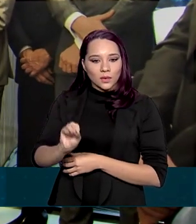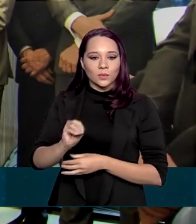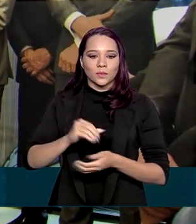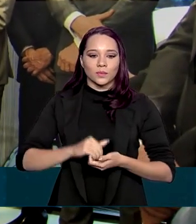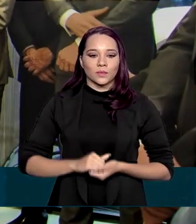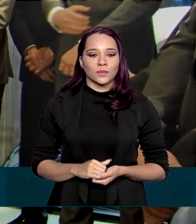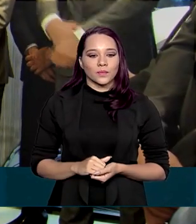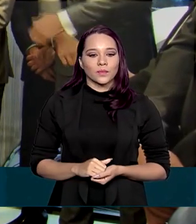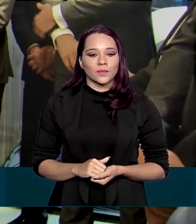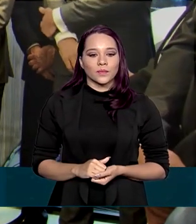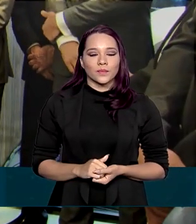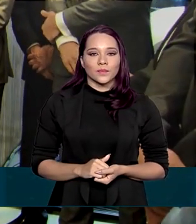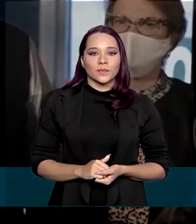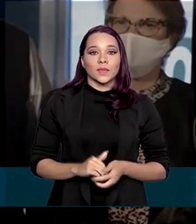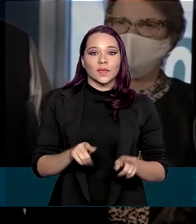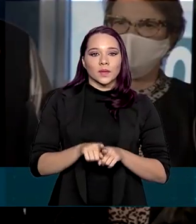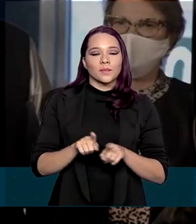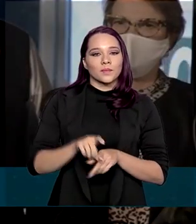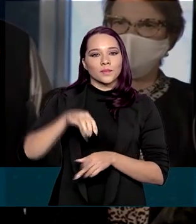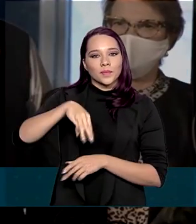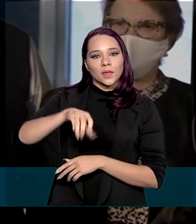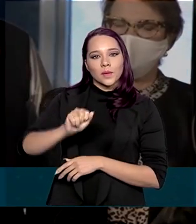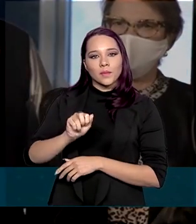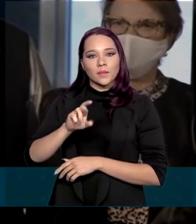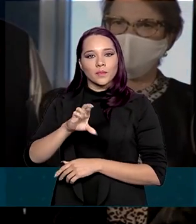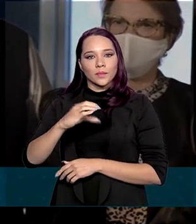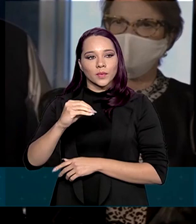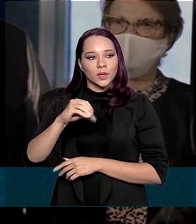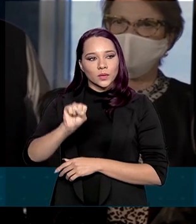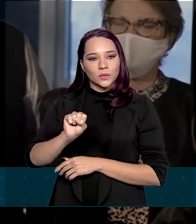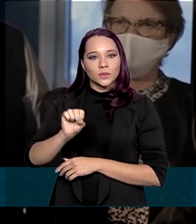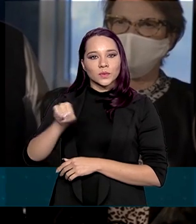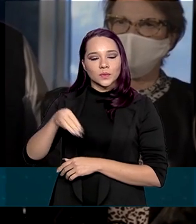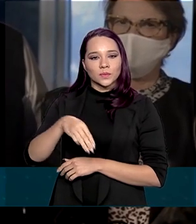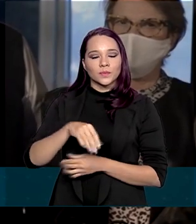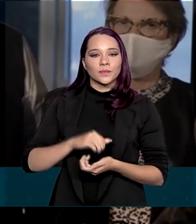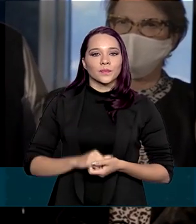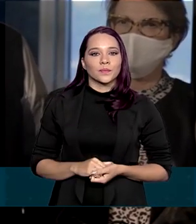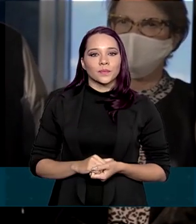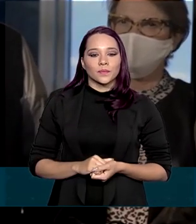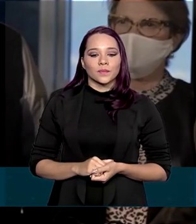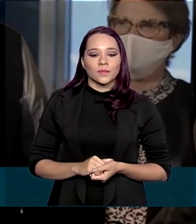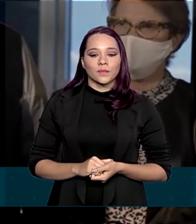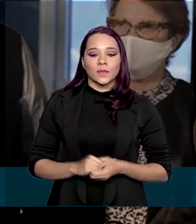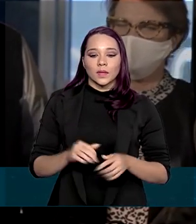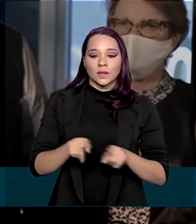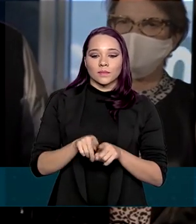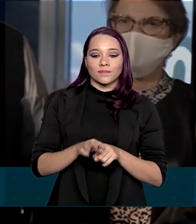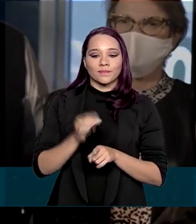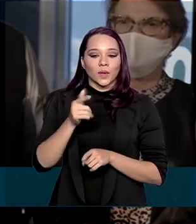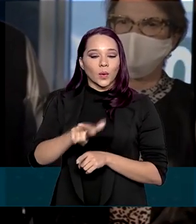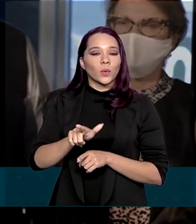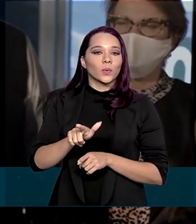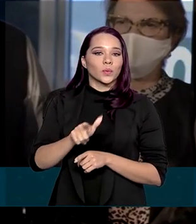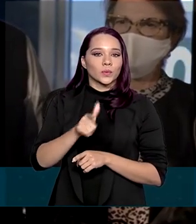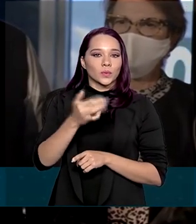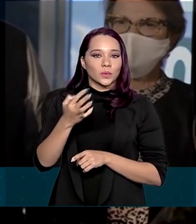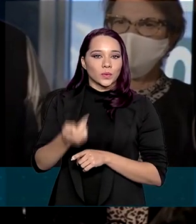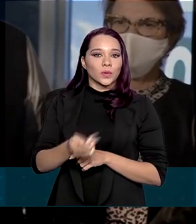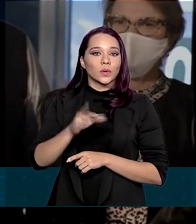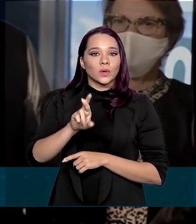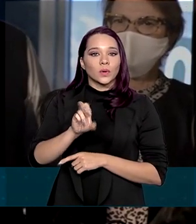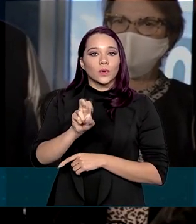Claro, Marcos Molina, da Mafrig, Paul Herman, da John Deere,